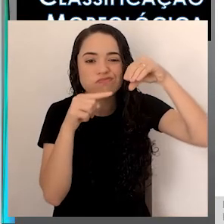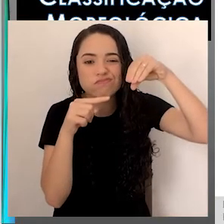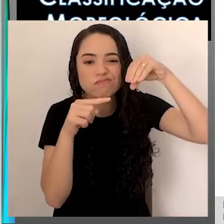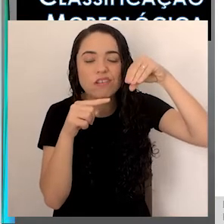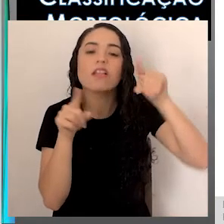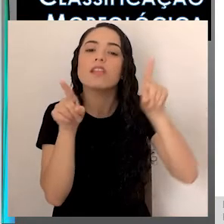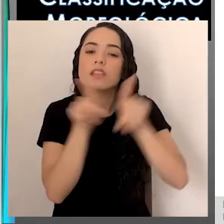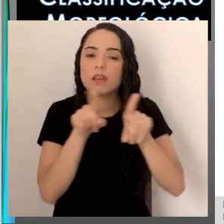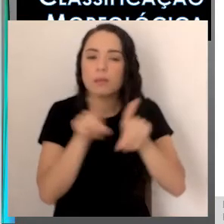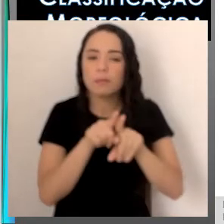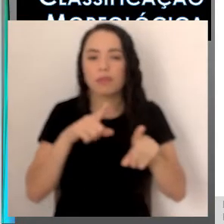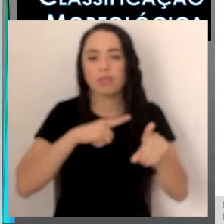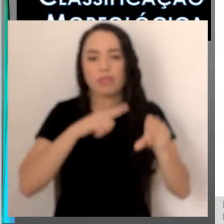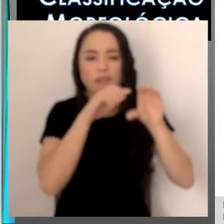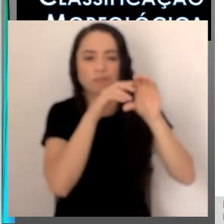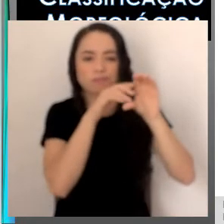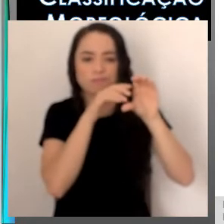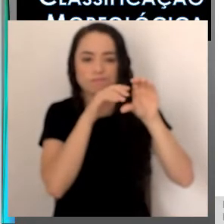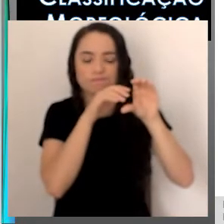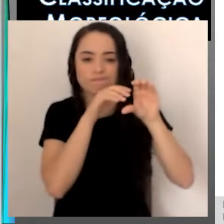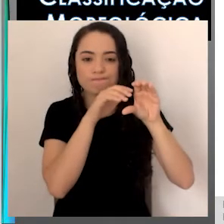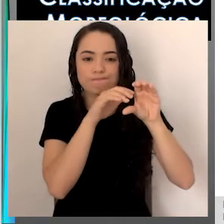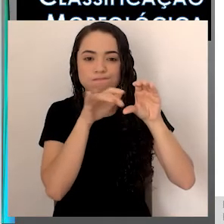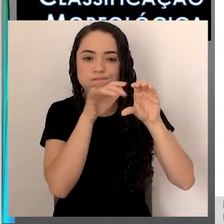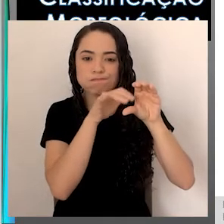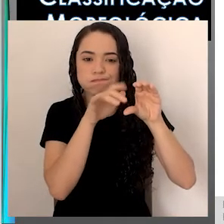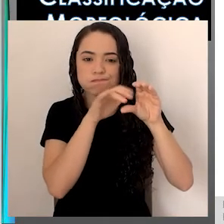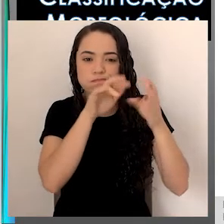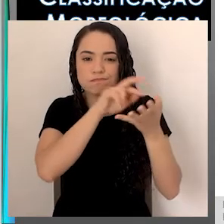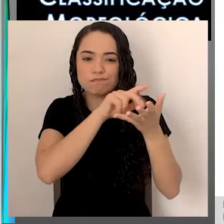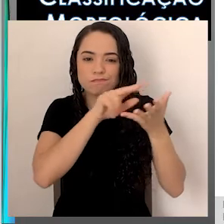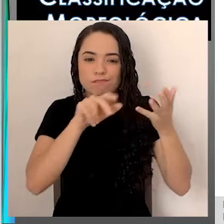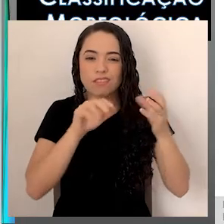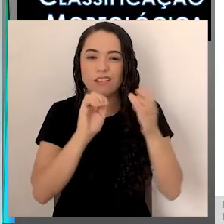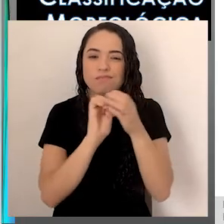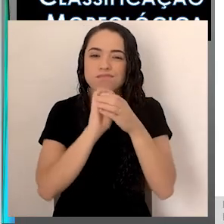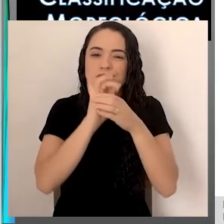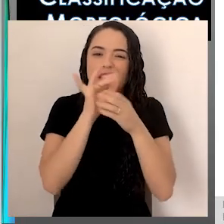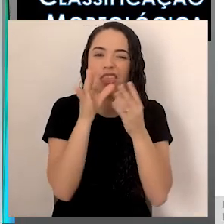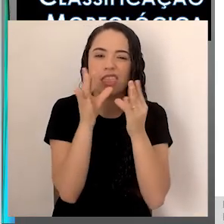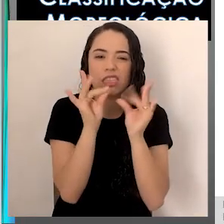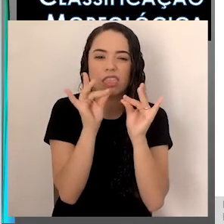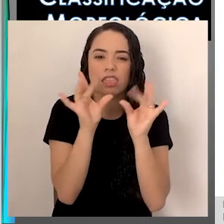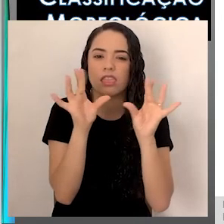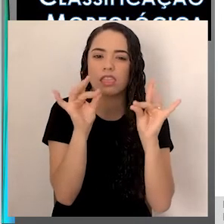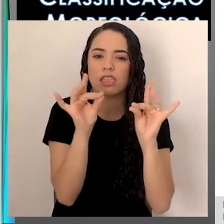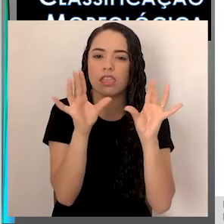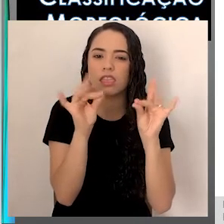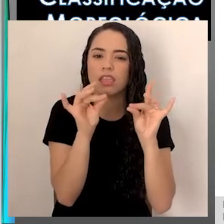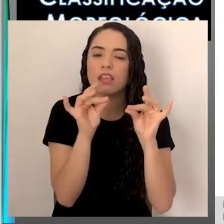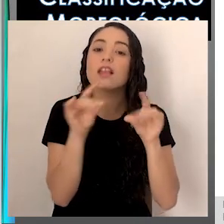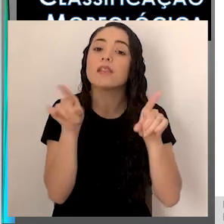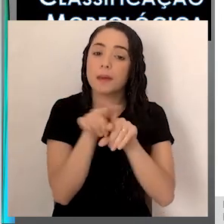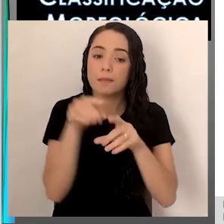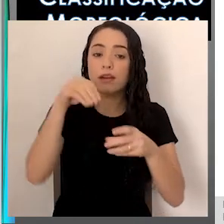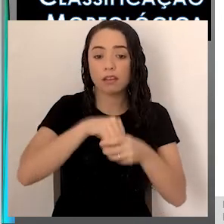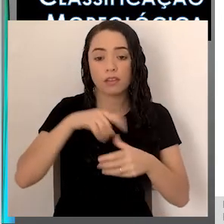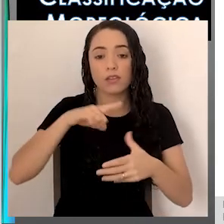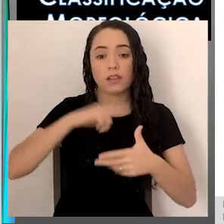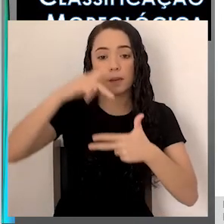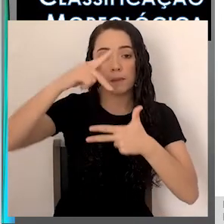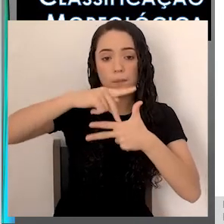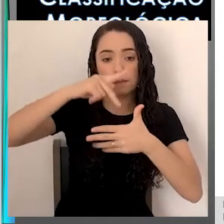celular, presença de múltiplas vesículas e citoplasma pálido. A secreção tem aspecto viscoso, com presença